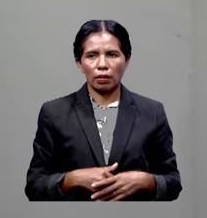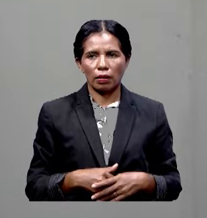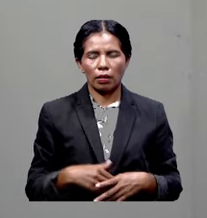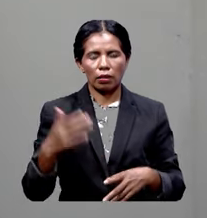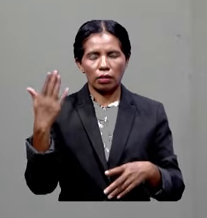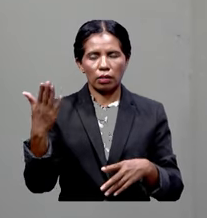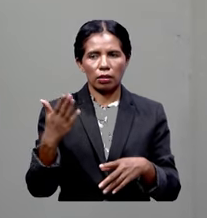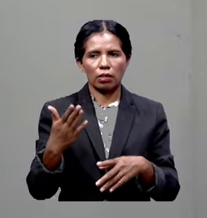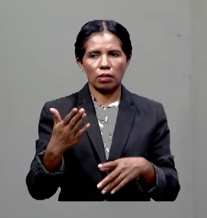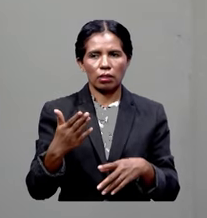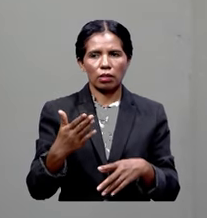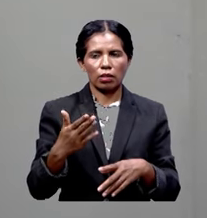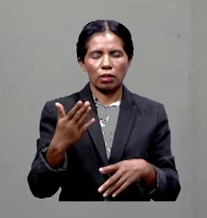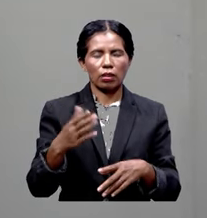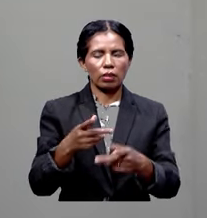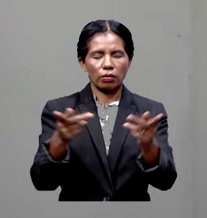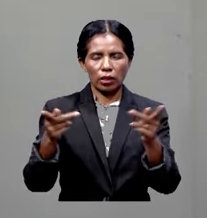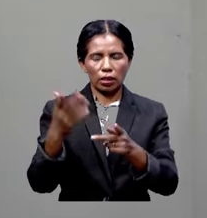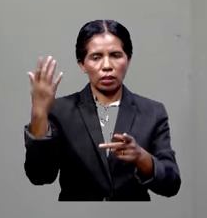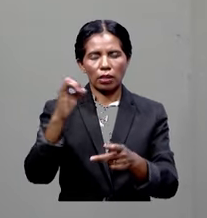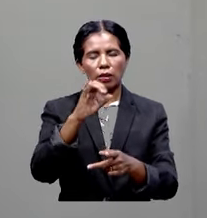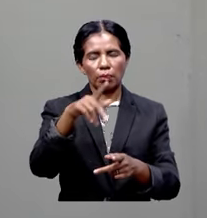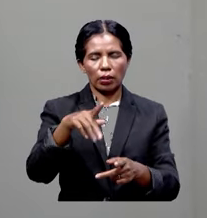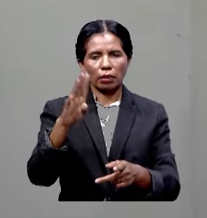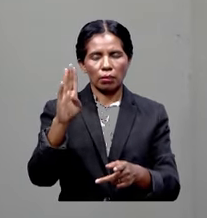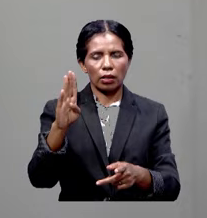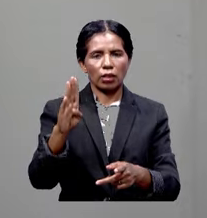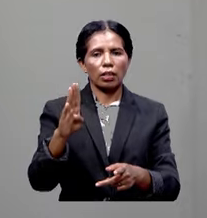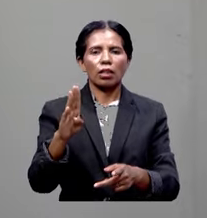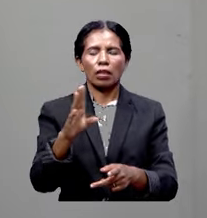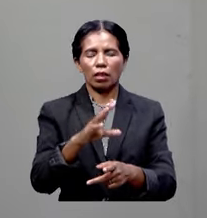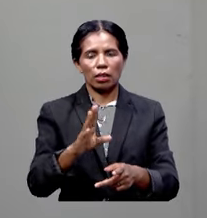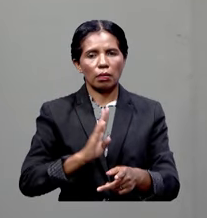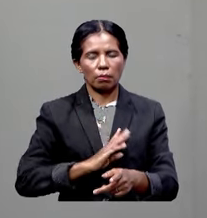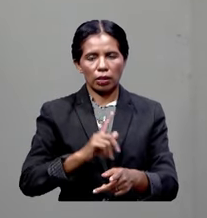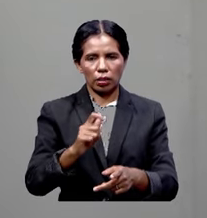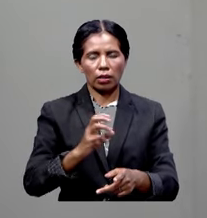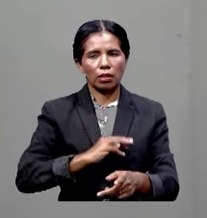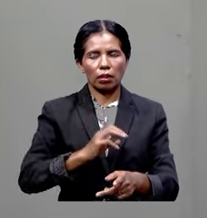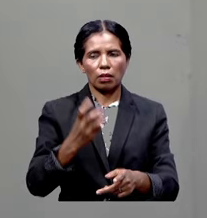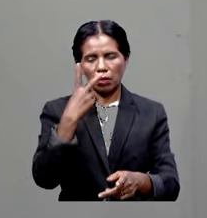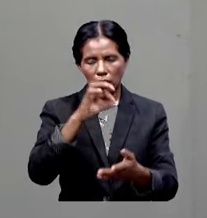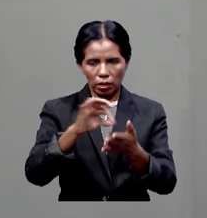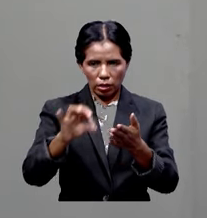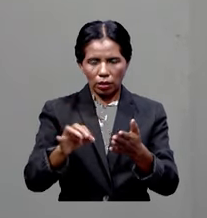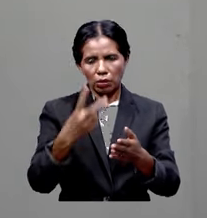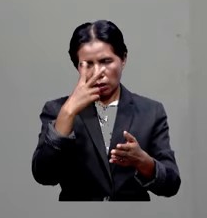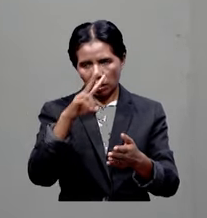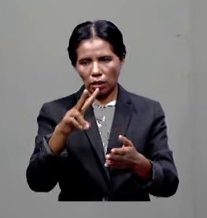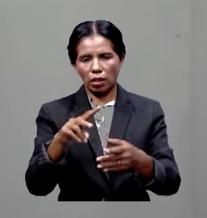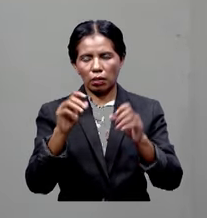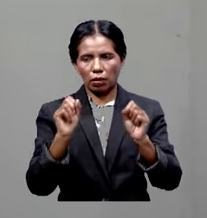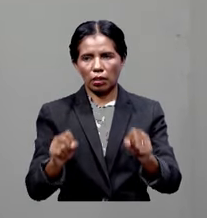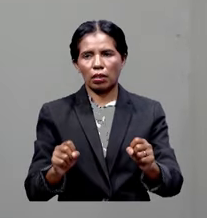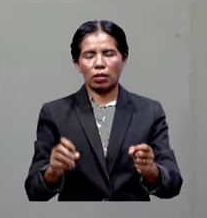maka filiação ida maka IPB betano la hetang esasel antau ami resista sunterne pra tare toxe bele hare